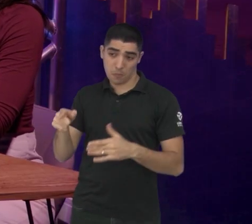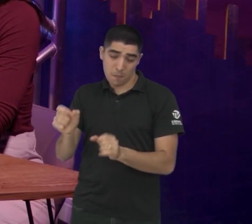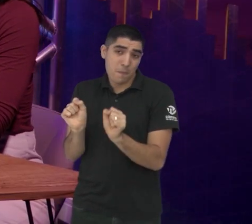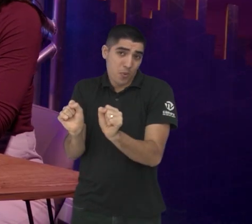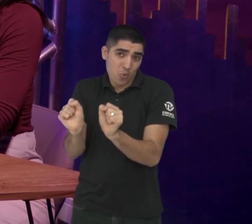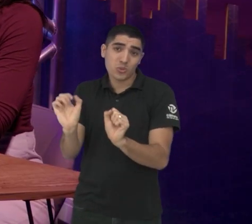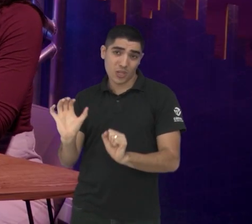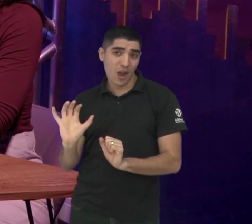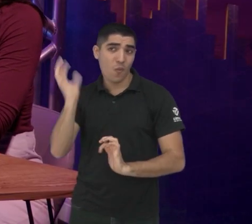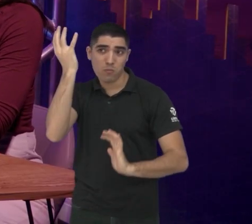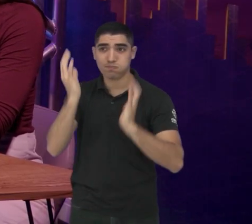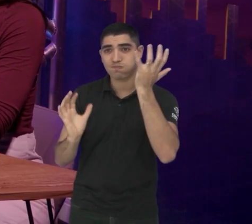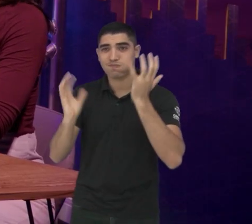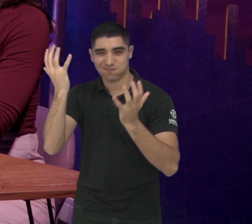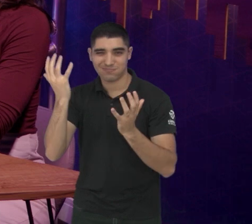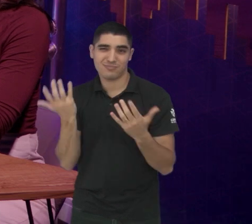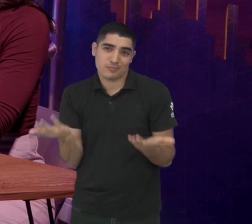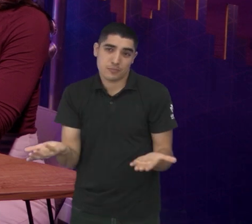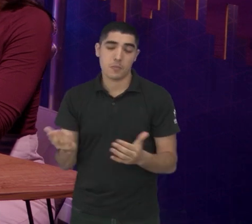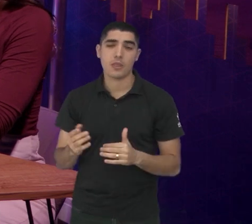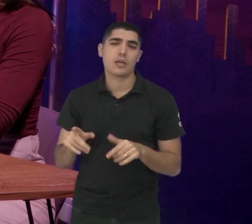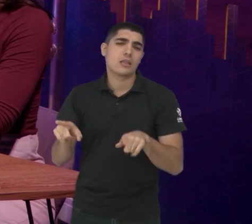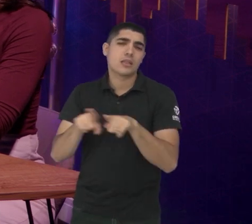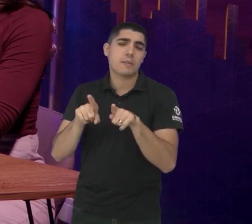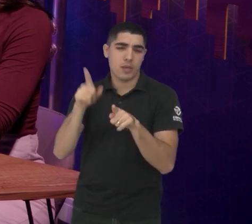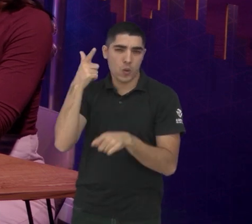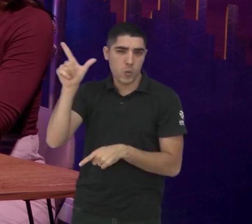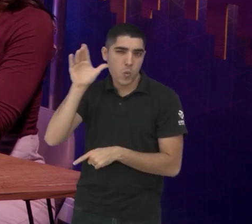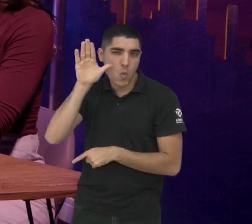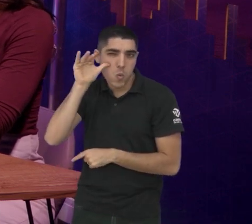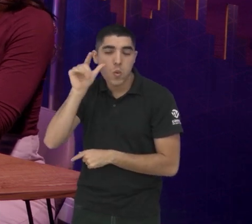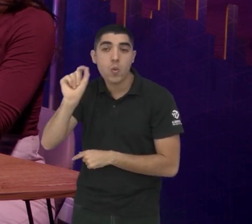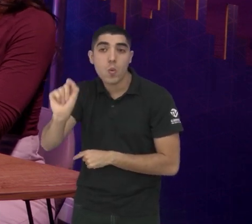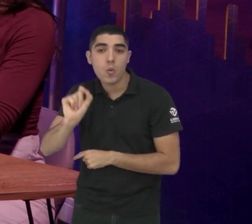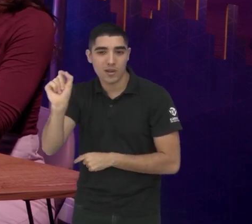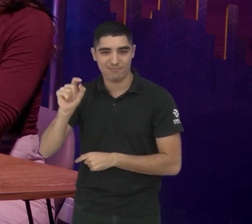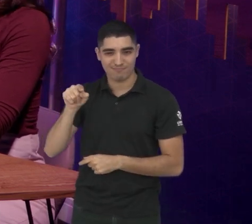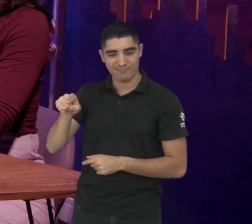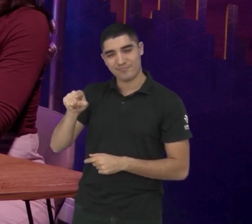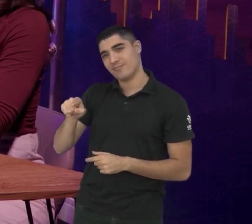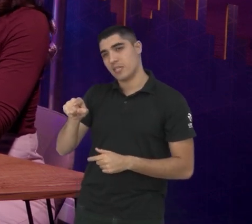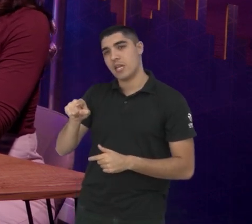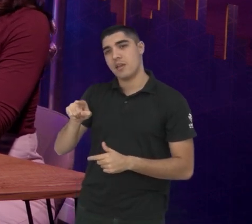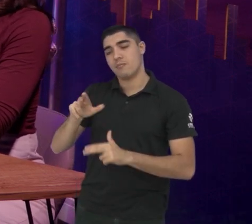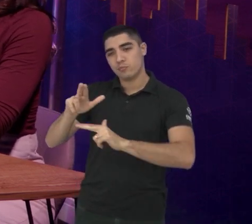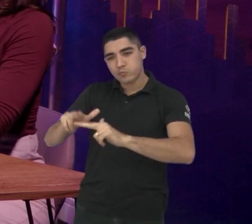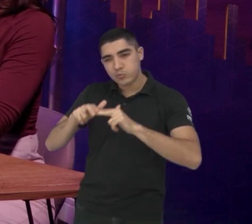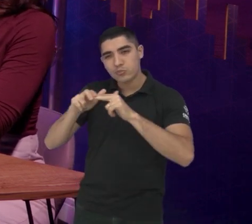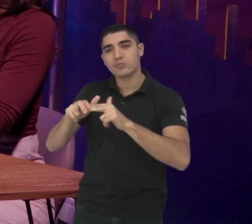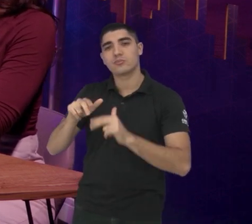a esses desastres, né, gente? E uma curiosidade até que dificulta na questão